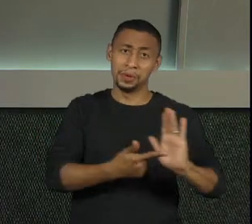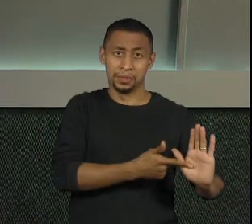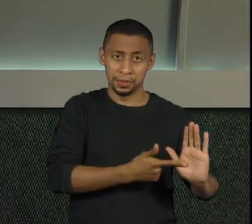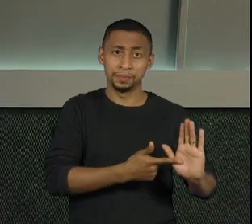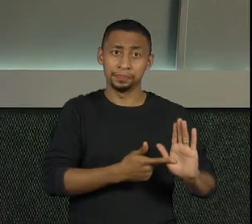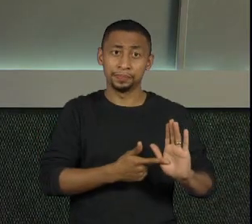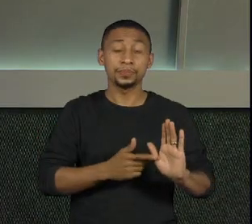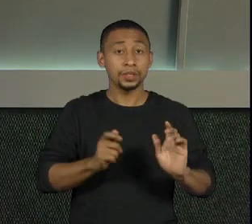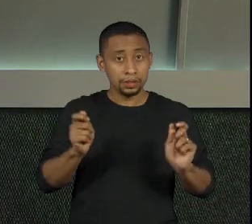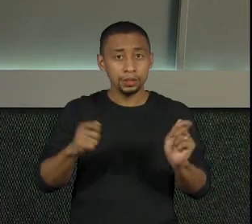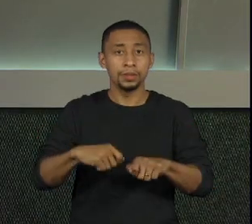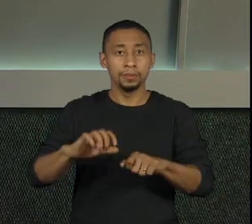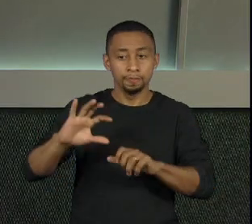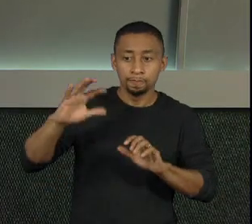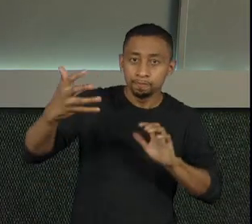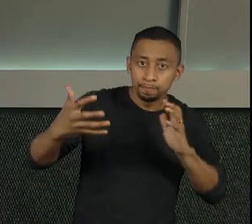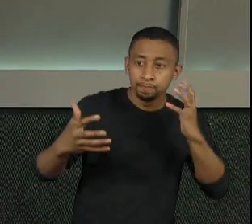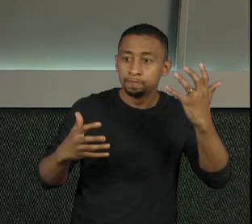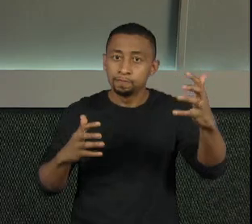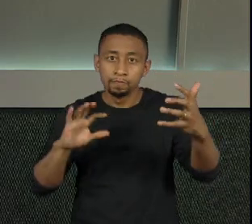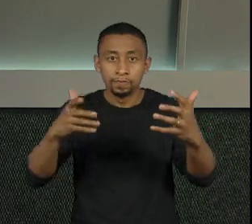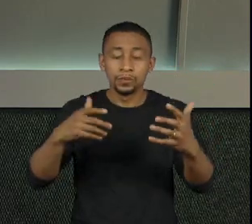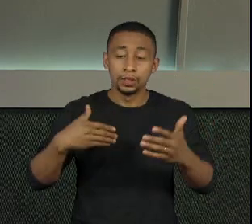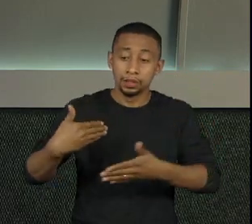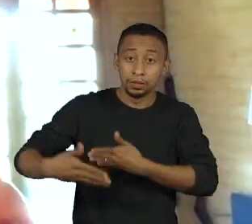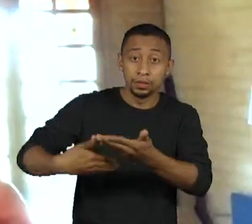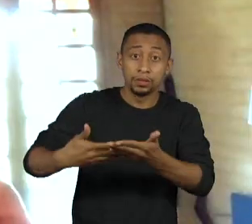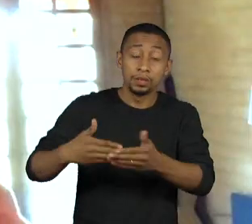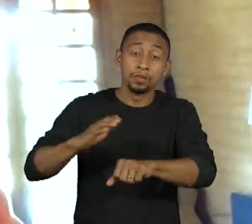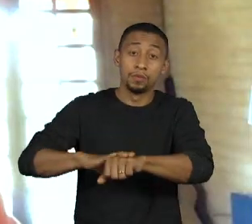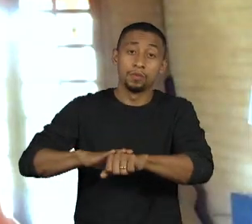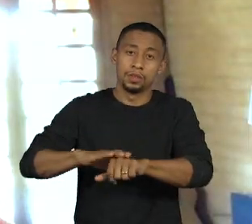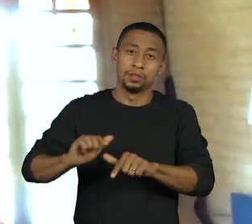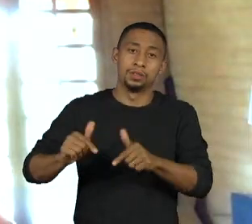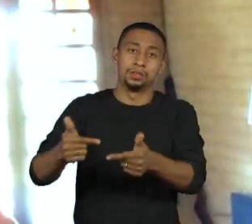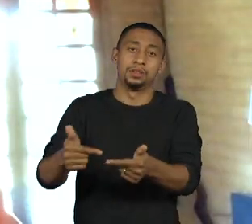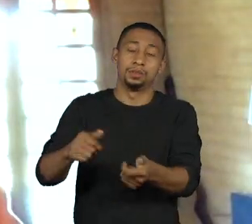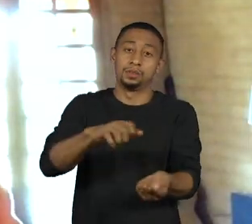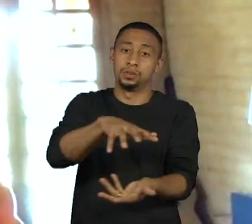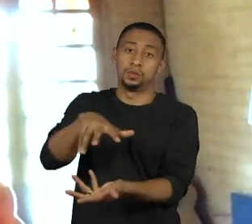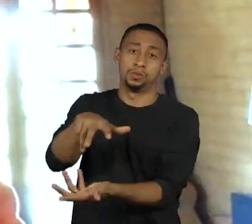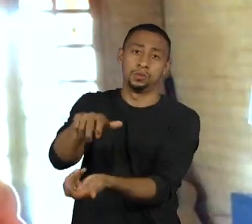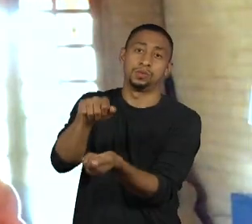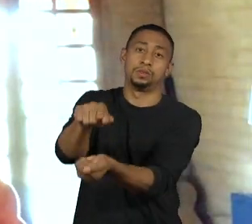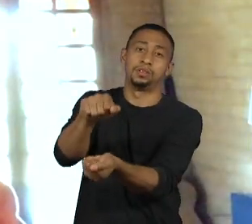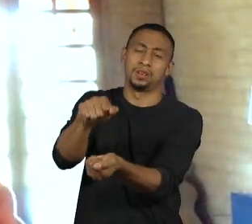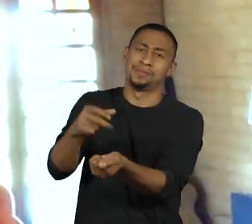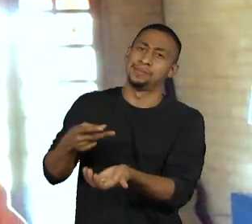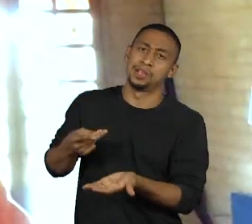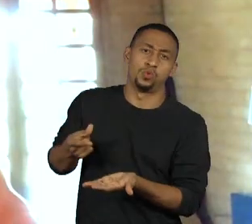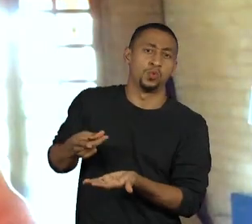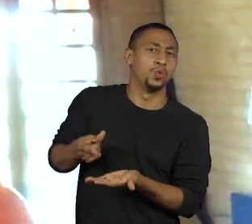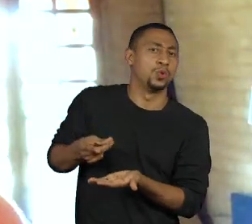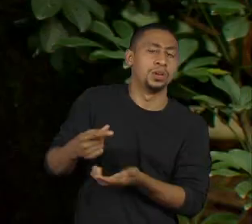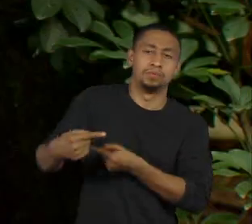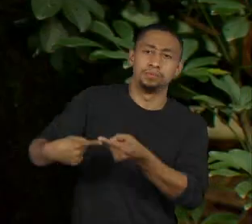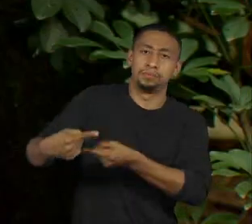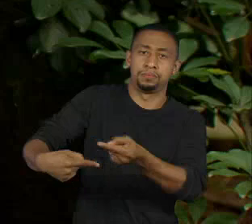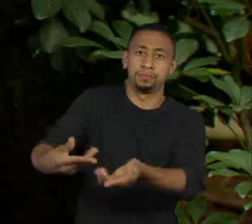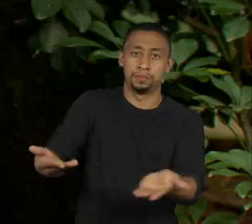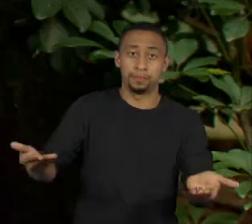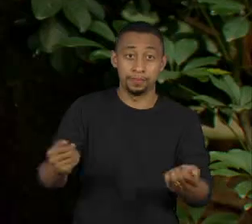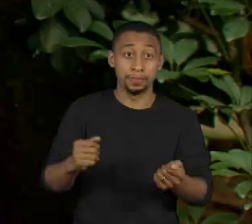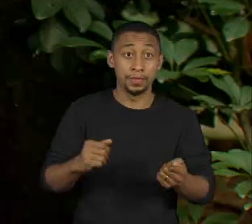muitas soluções para a gente continuar fazendo isso, porém, que a gente faça isso de maneira que isso dure por gerações e gerações.